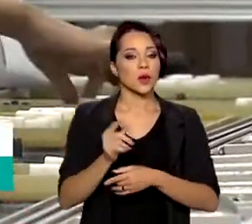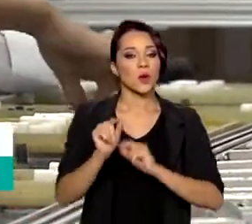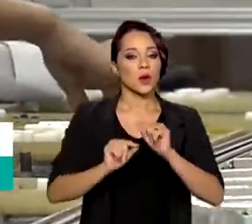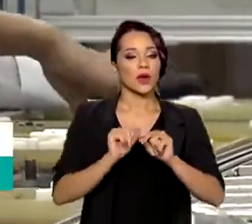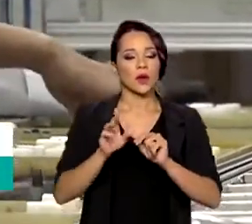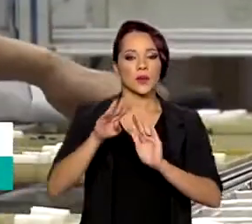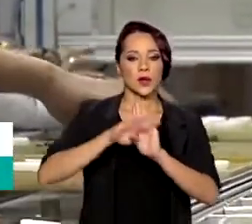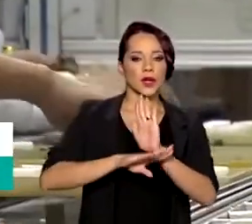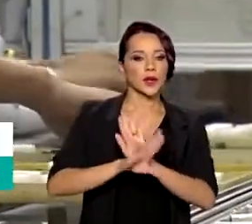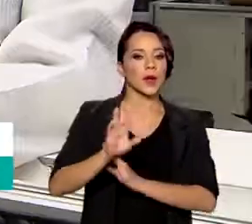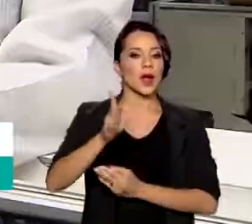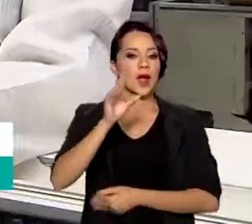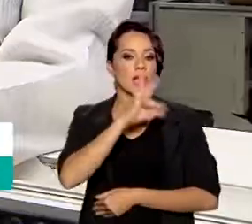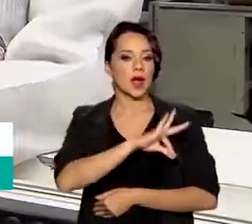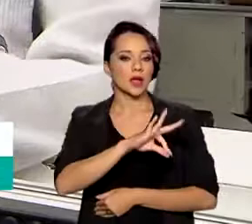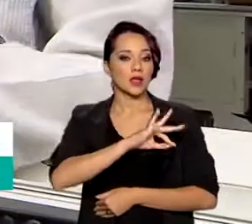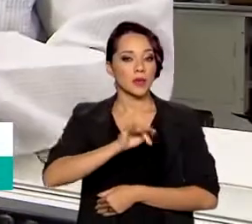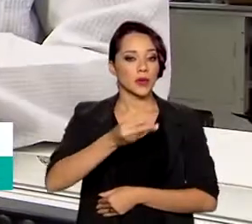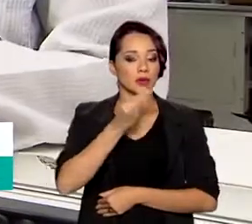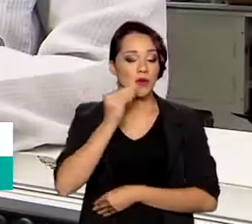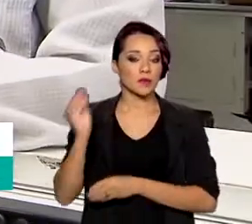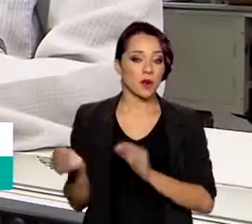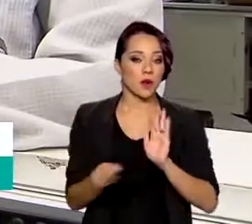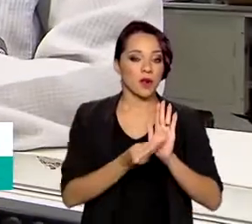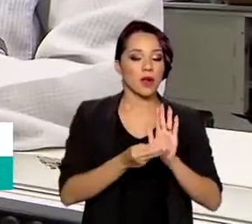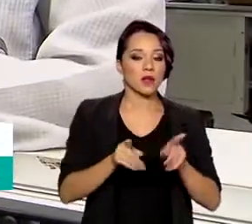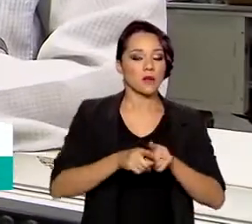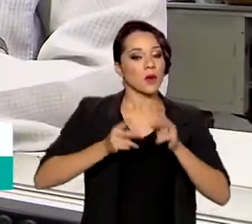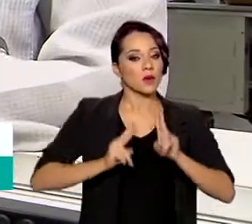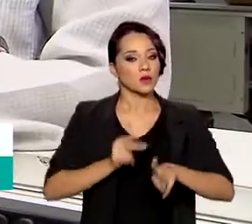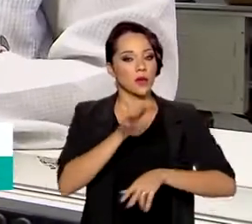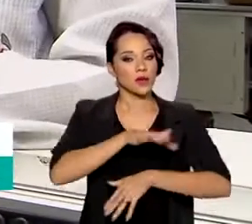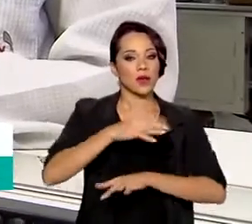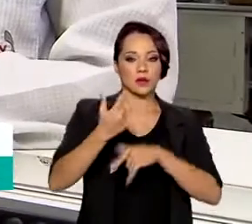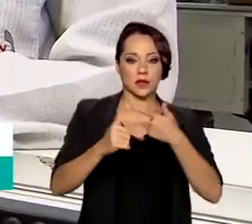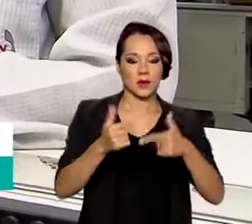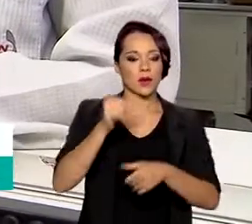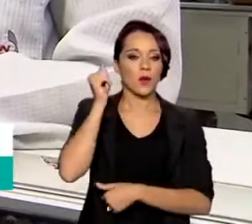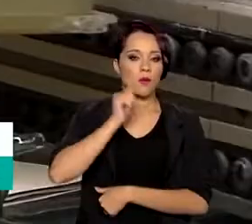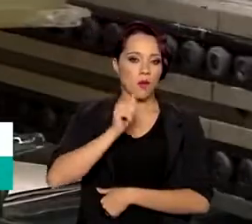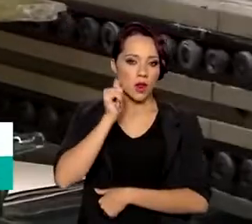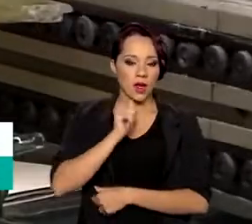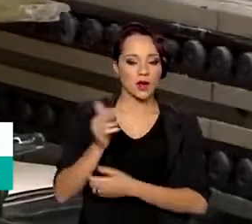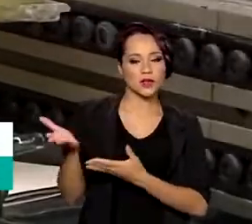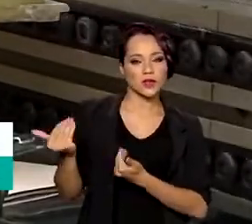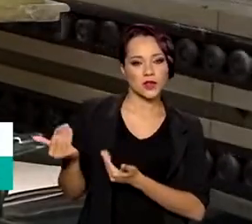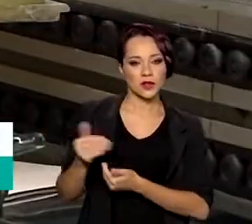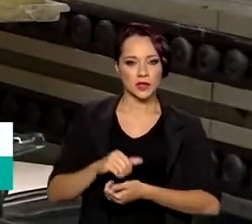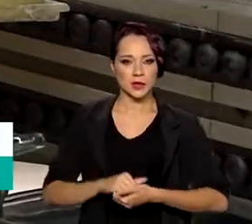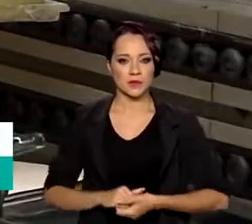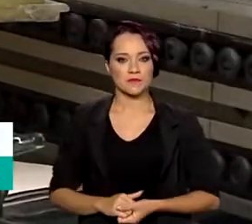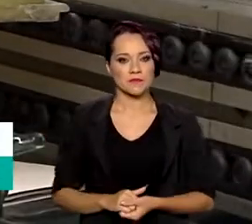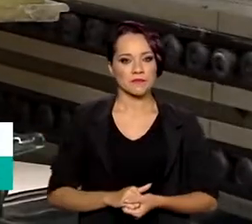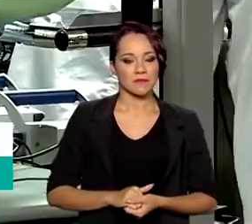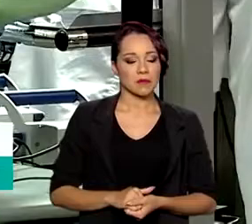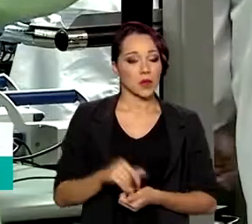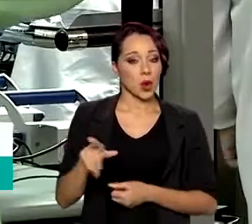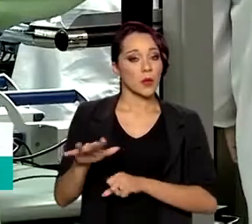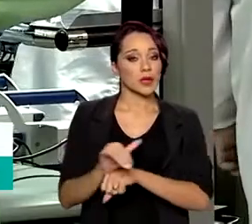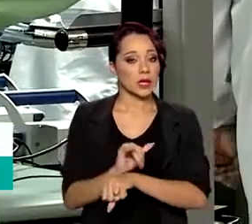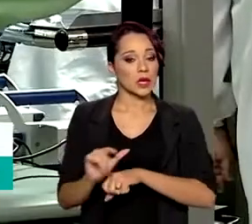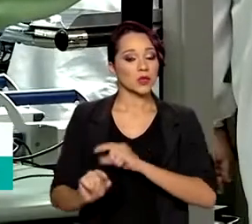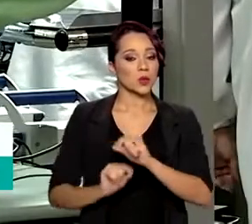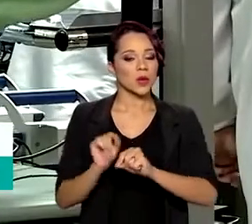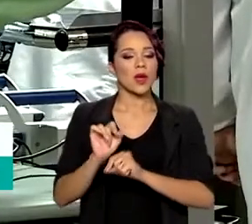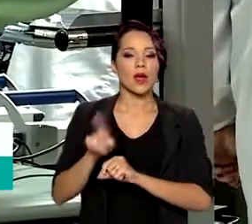e Oportunidade para inserir e manter no mercado de trabalho mulheres e jovens. Uma dessas medidas